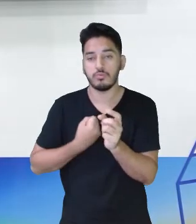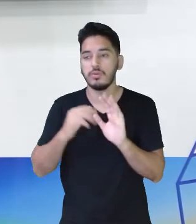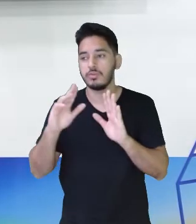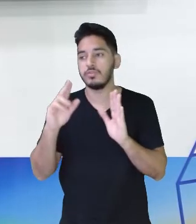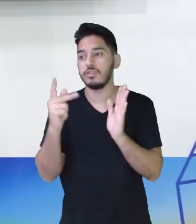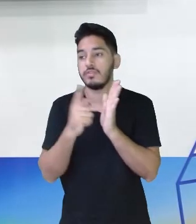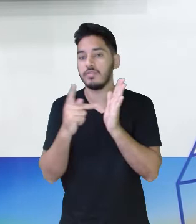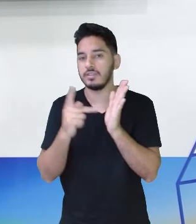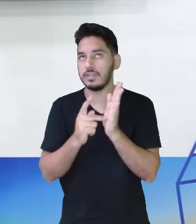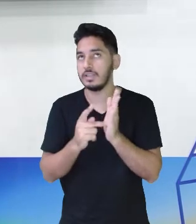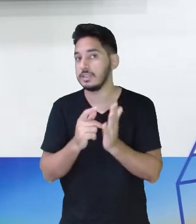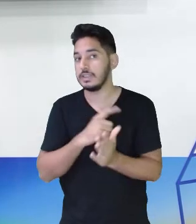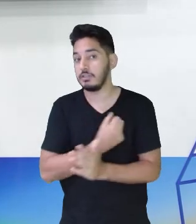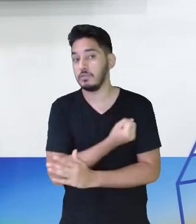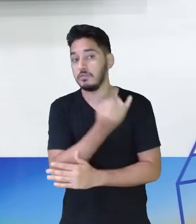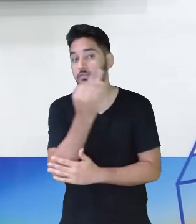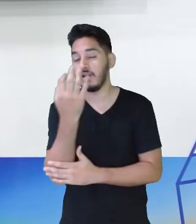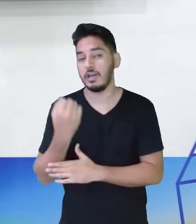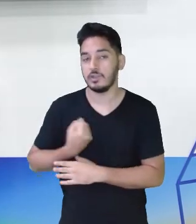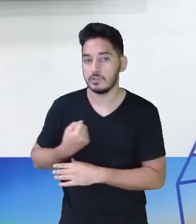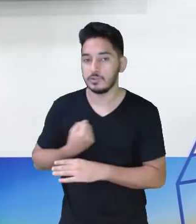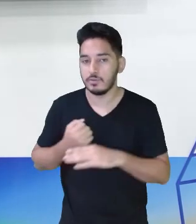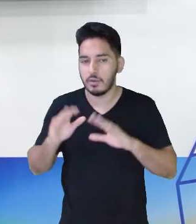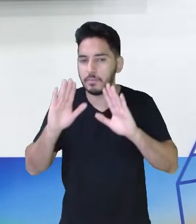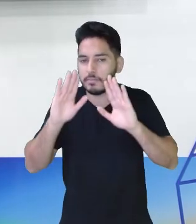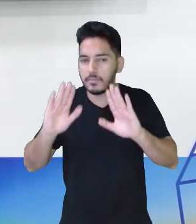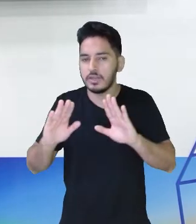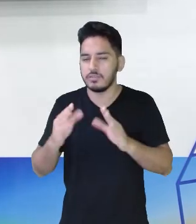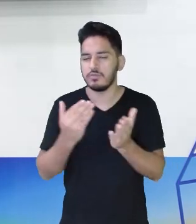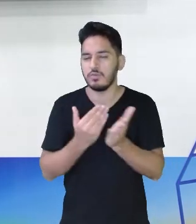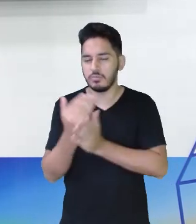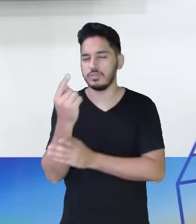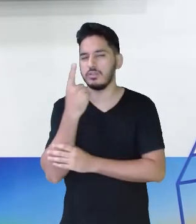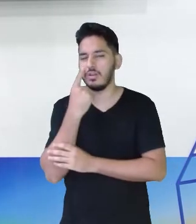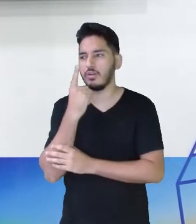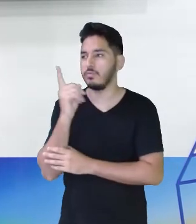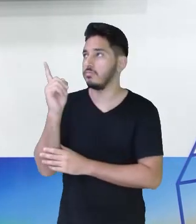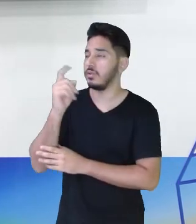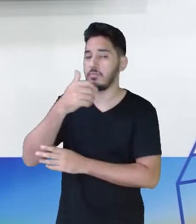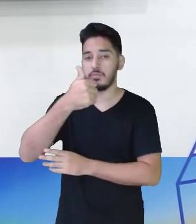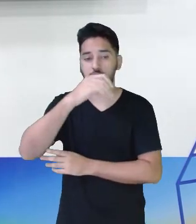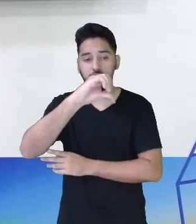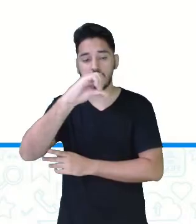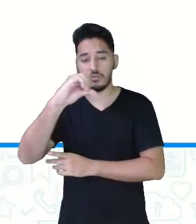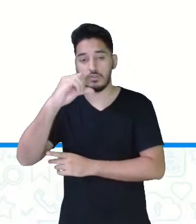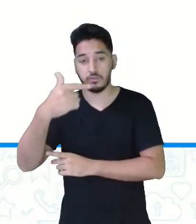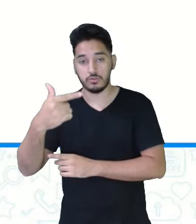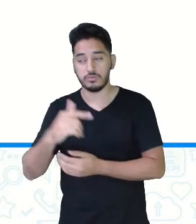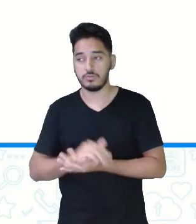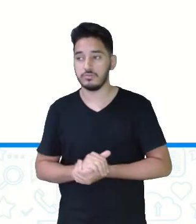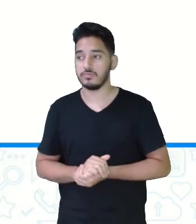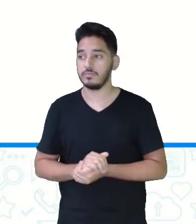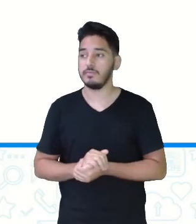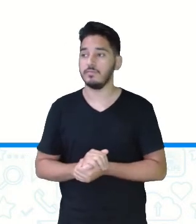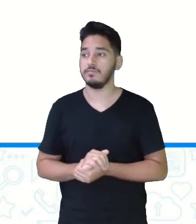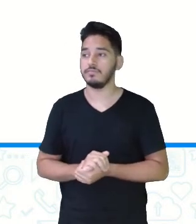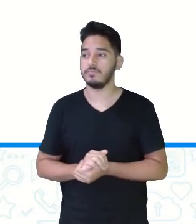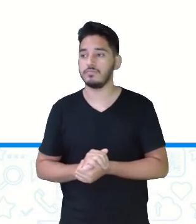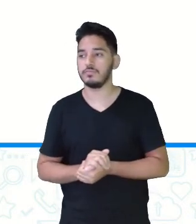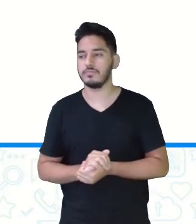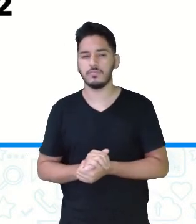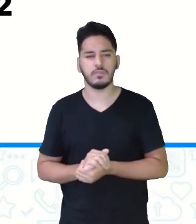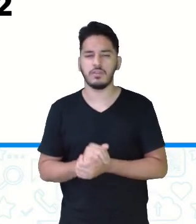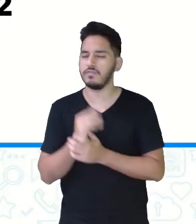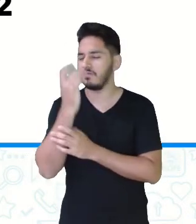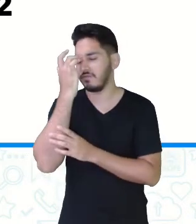eu teria vários números para a gente decompor. Mas vamos começar pelo 1992? Minha gente,